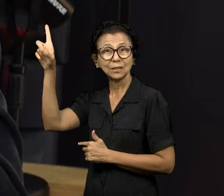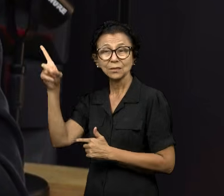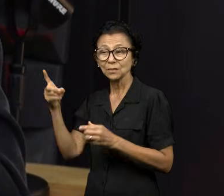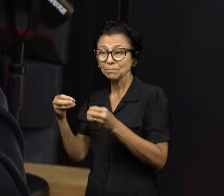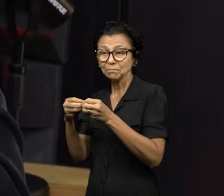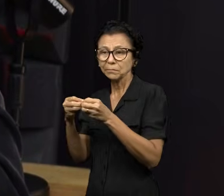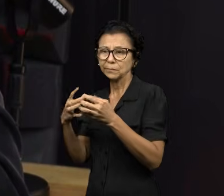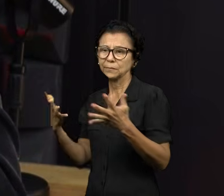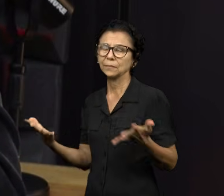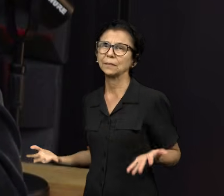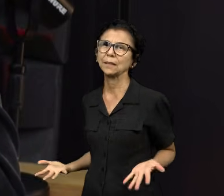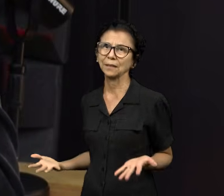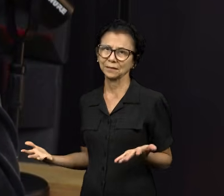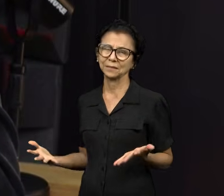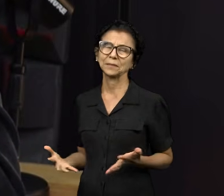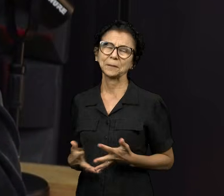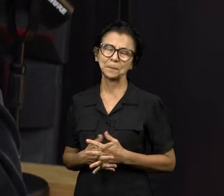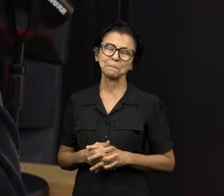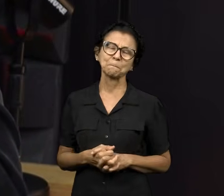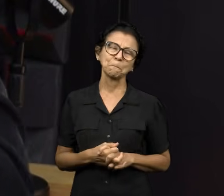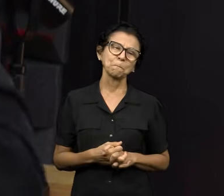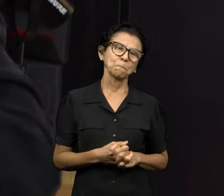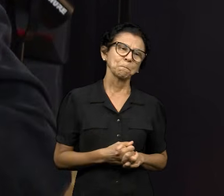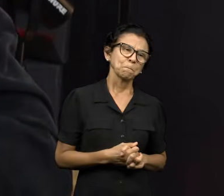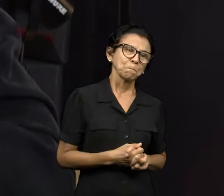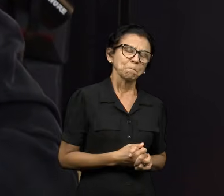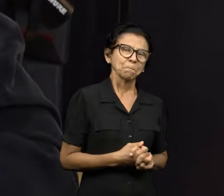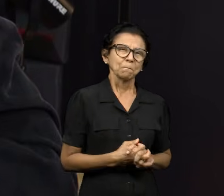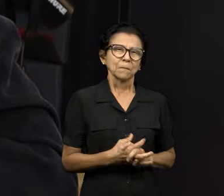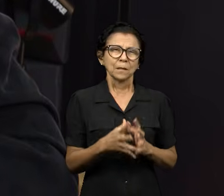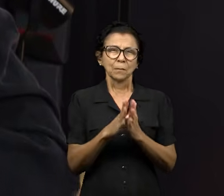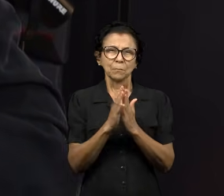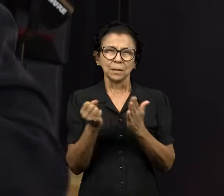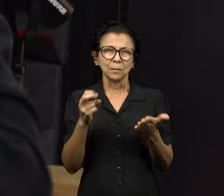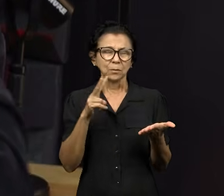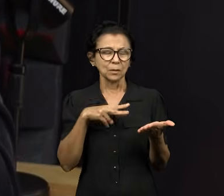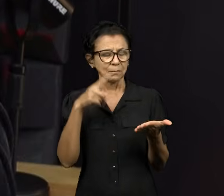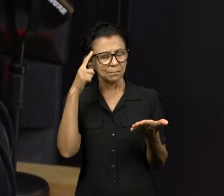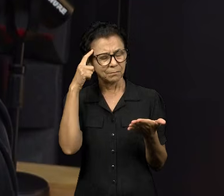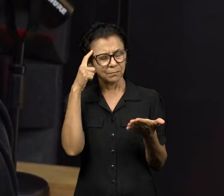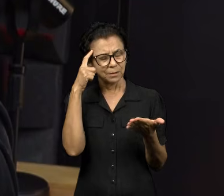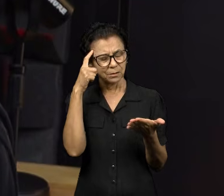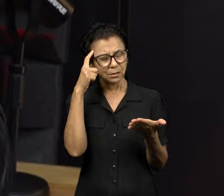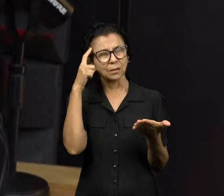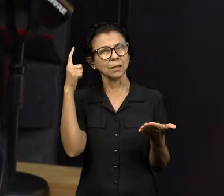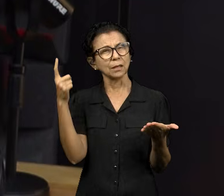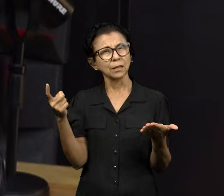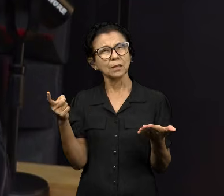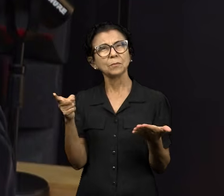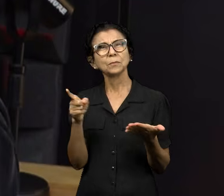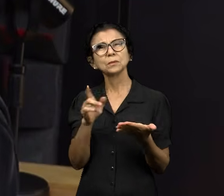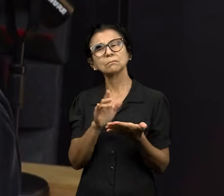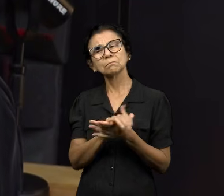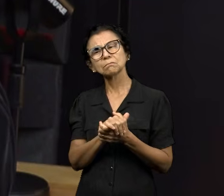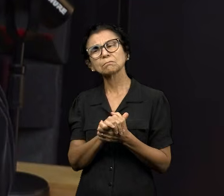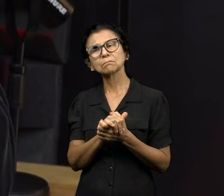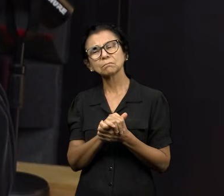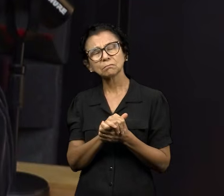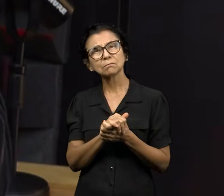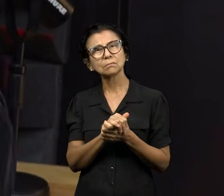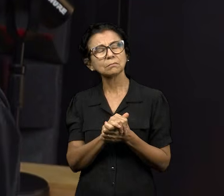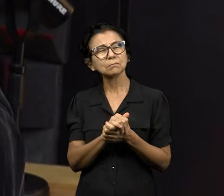costumo dizer isso nas minhas igrejas. Quando nós paramos para meditar na palavra, quando nós ouvimos a voz, é